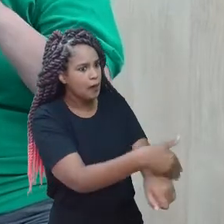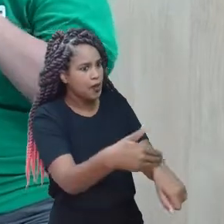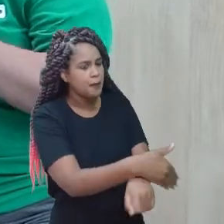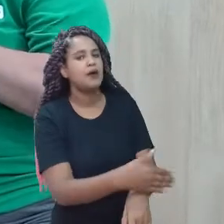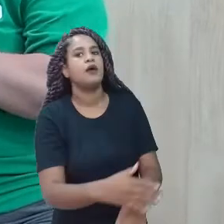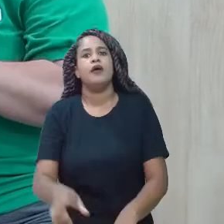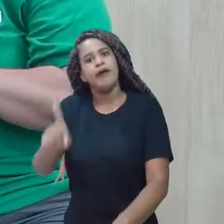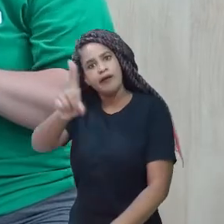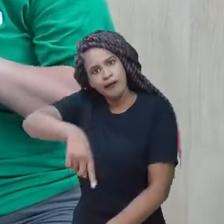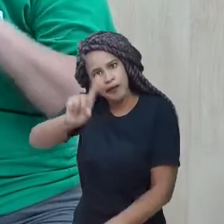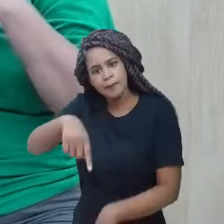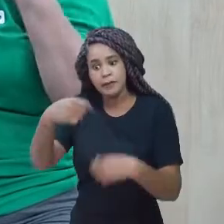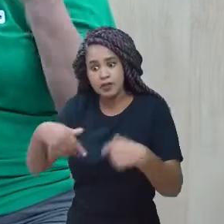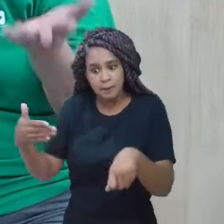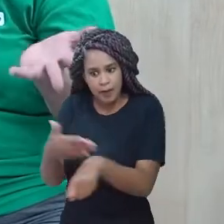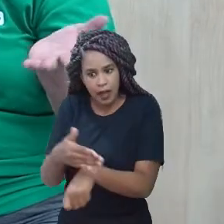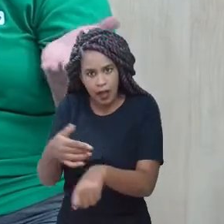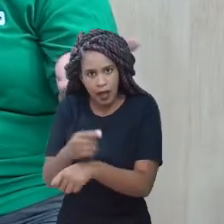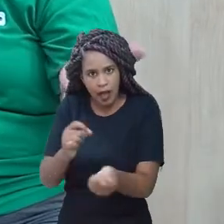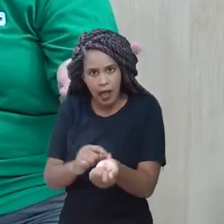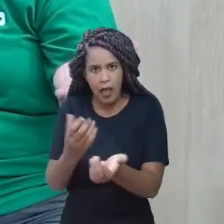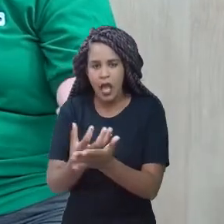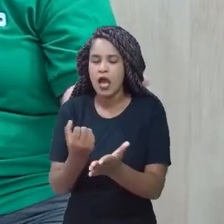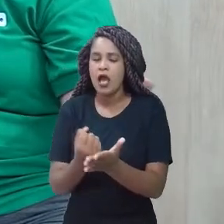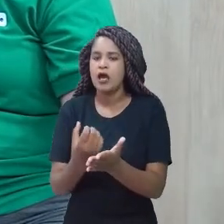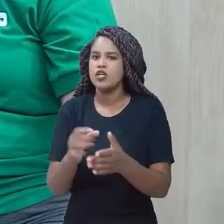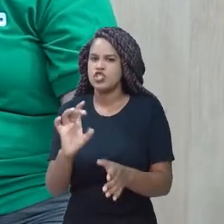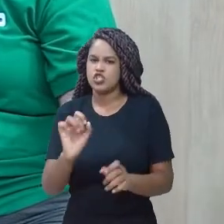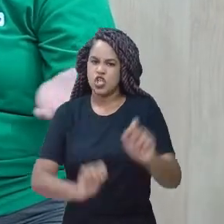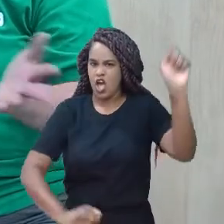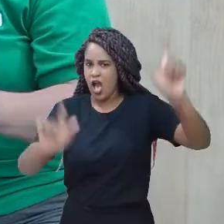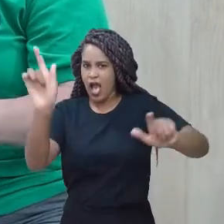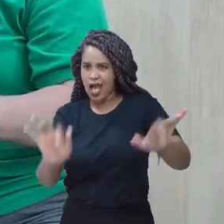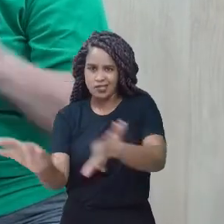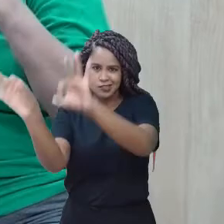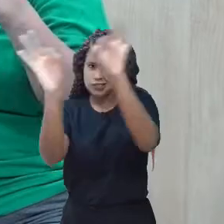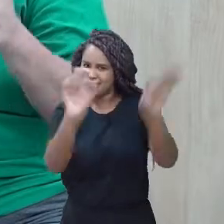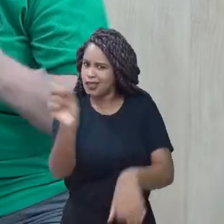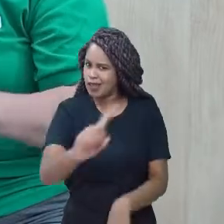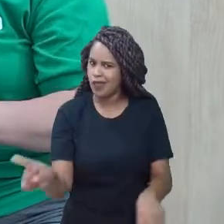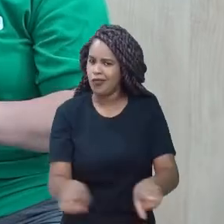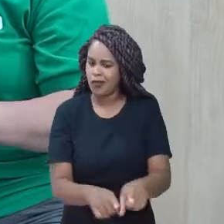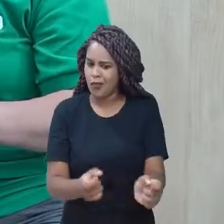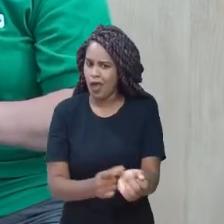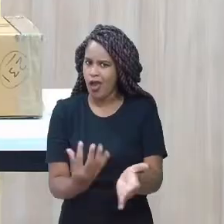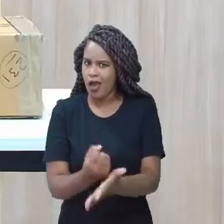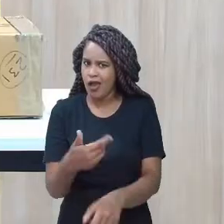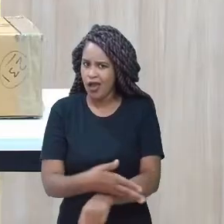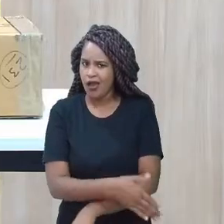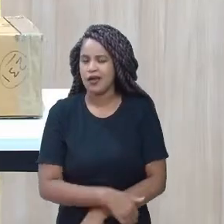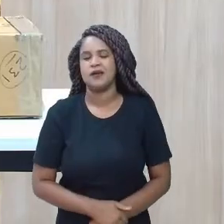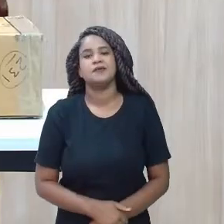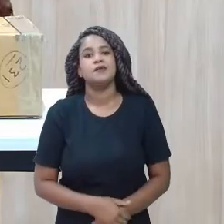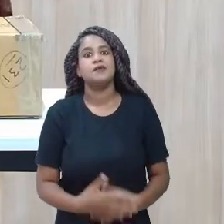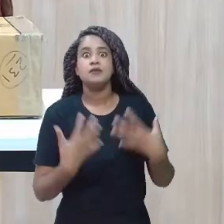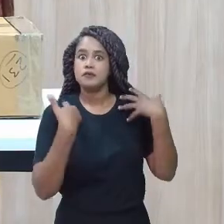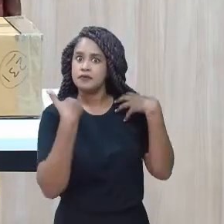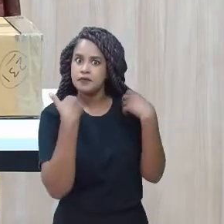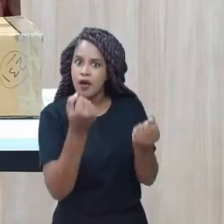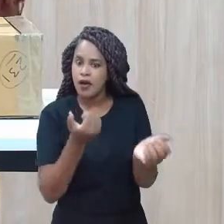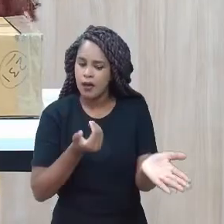entrar aqui no chat. Não adianta só assistir a aula na televisão. Bora lá. Vamos embora, meu povo.